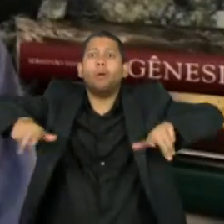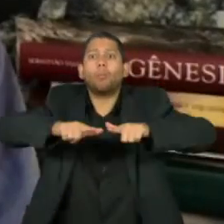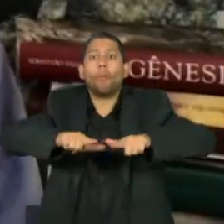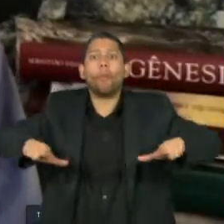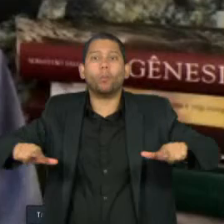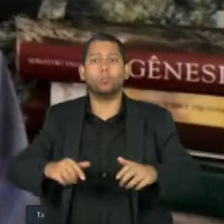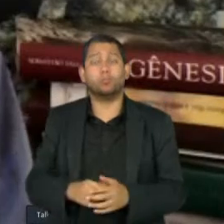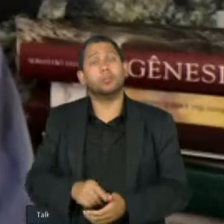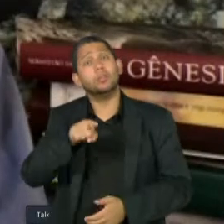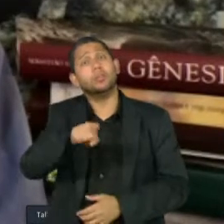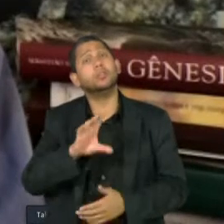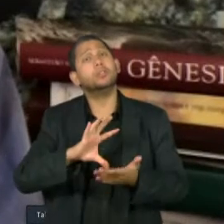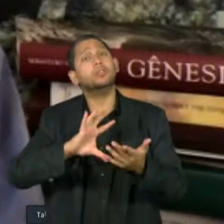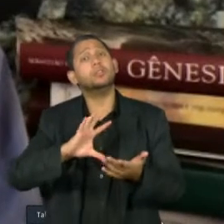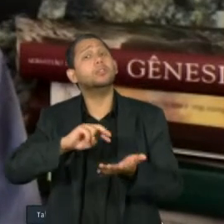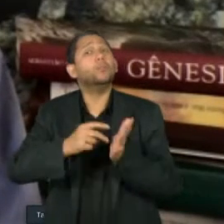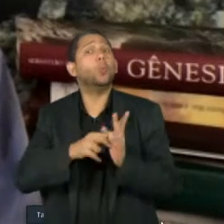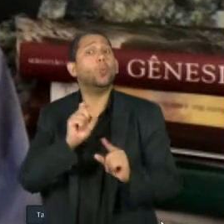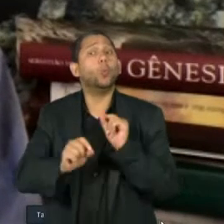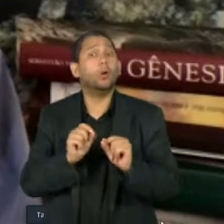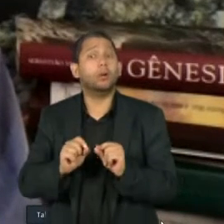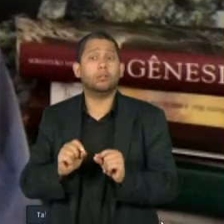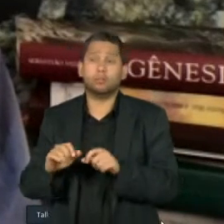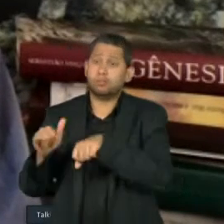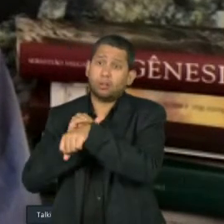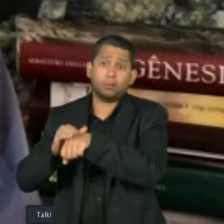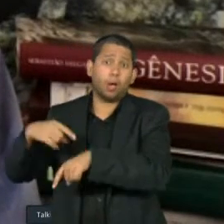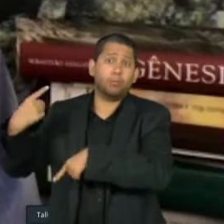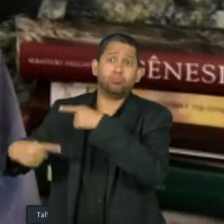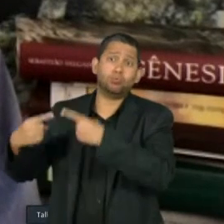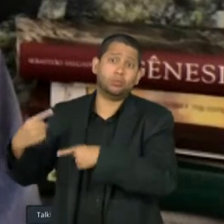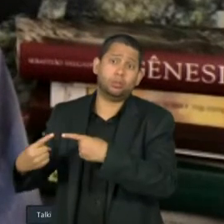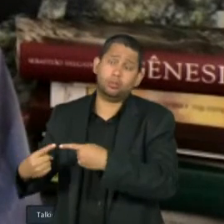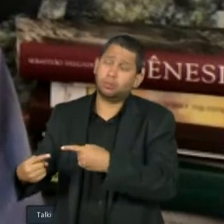direta, né, do direcionamento político dado pelo